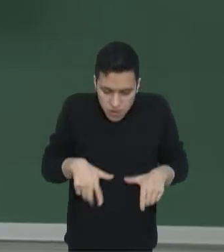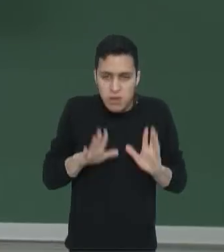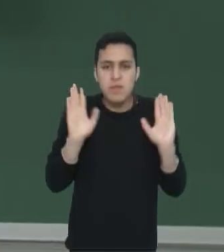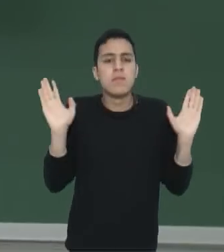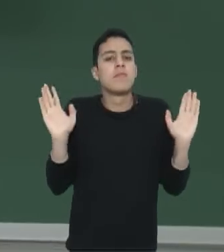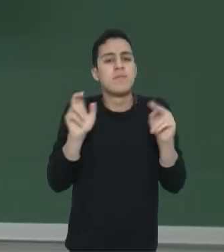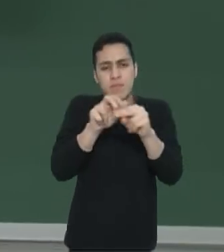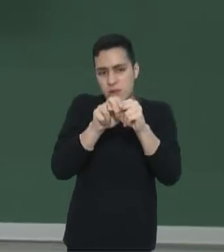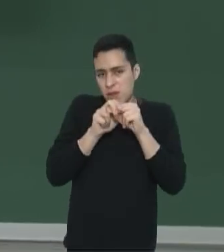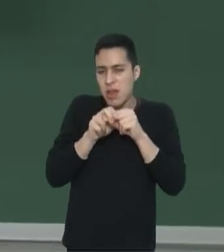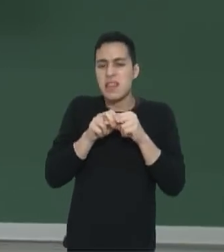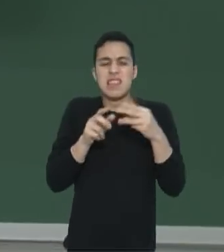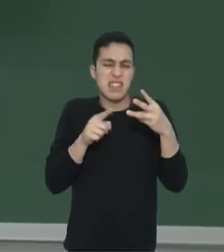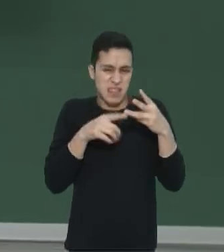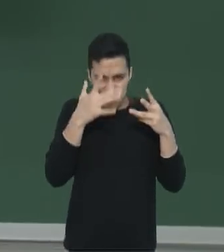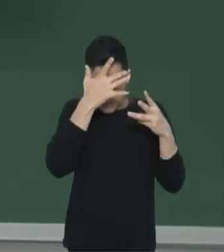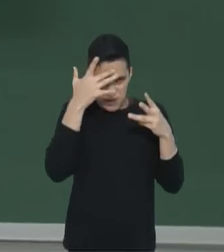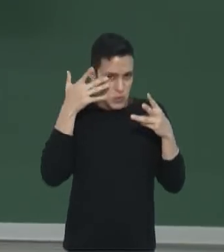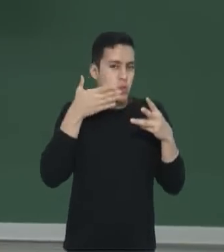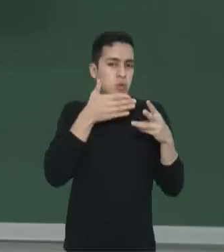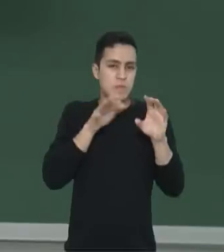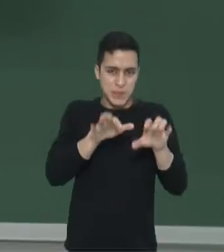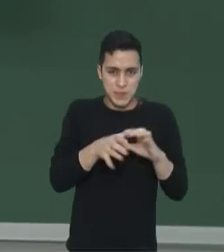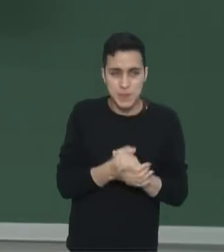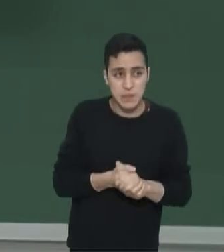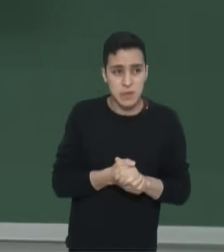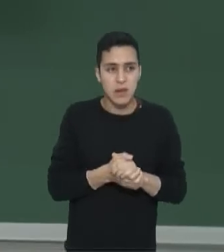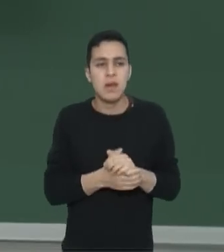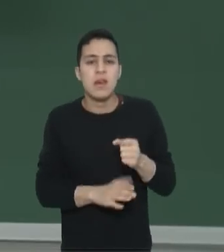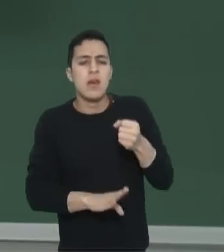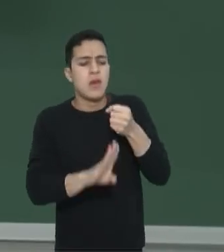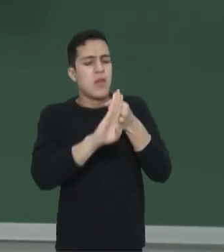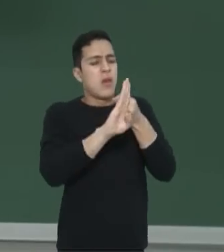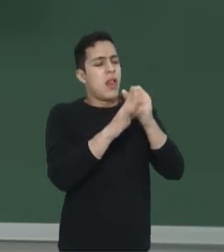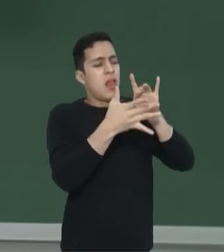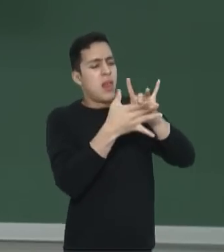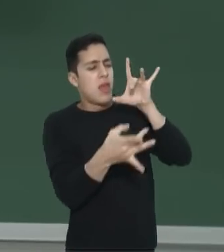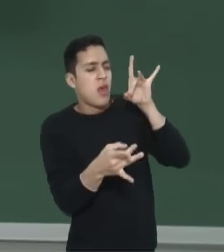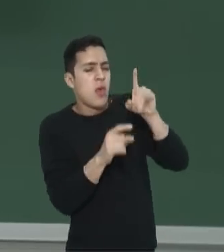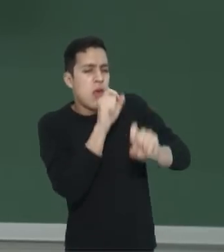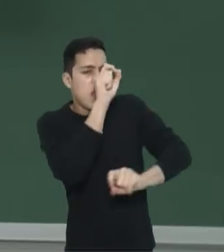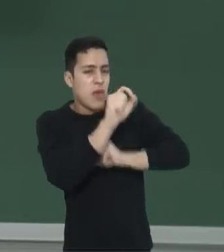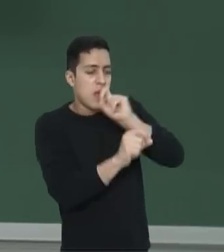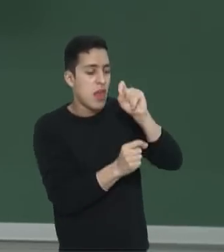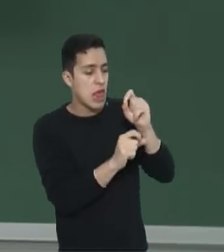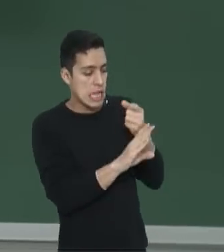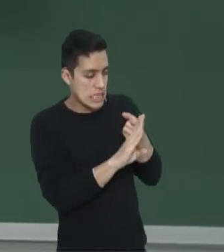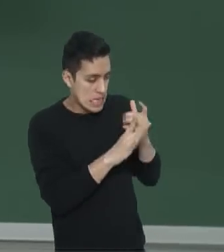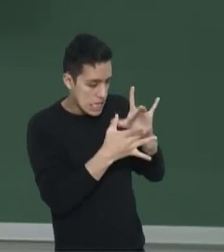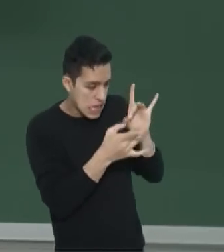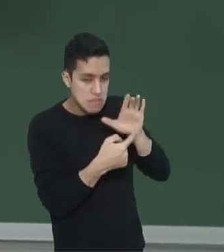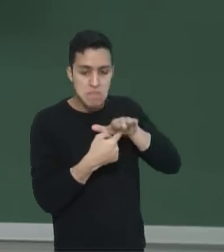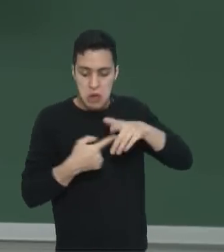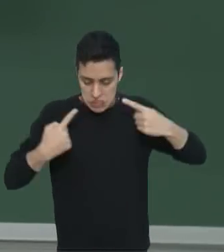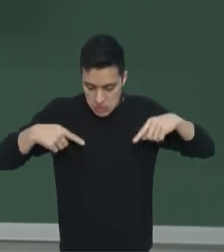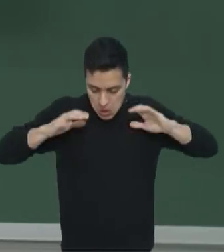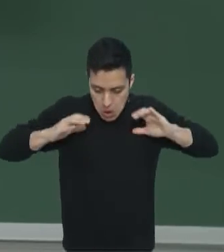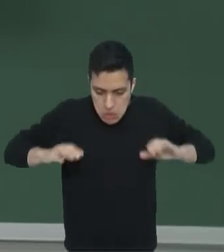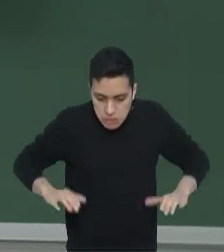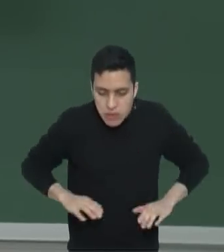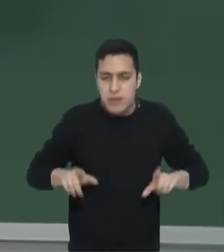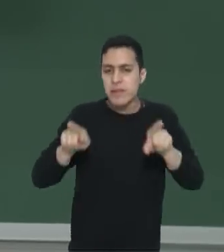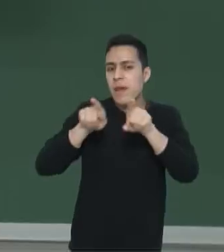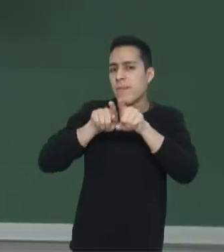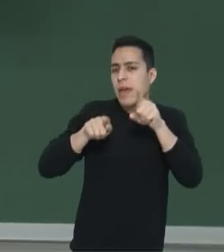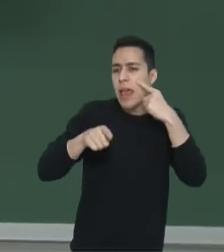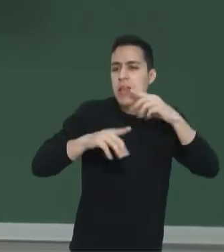presente através dessa terceira pessoa. Substantivos abstratos servem para mostrar os comportamentos, as